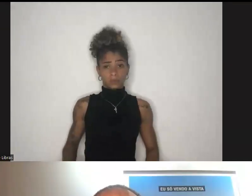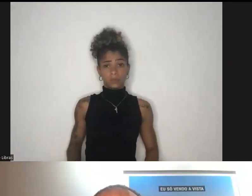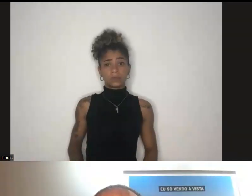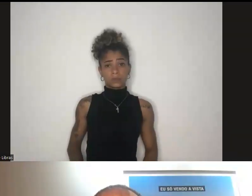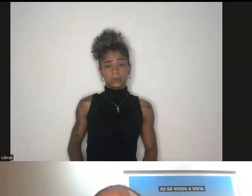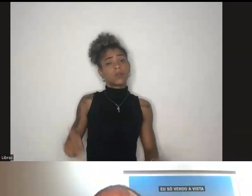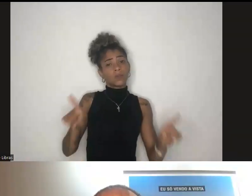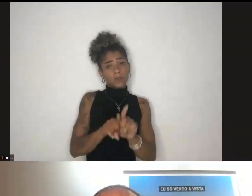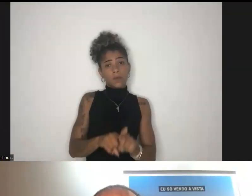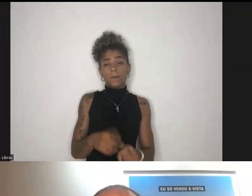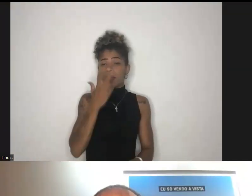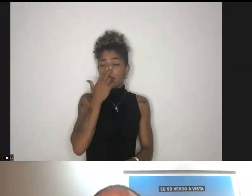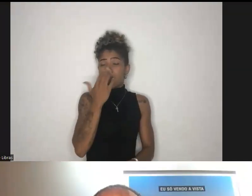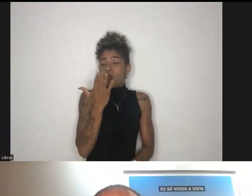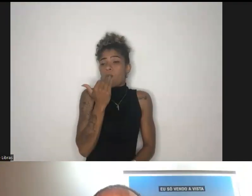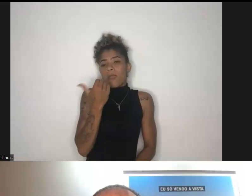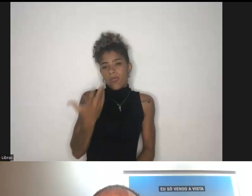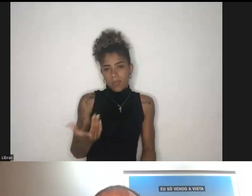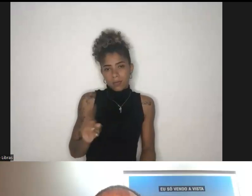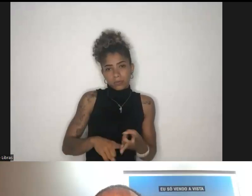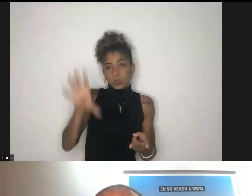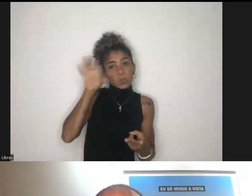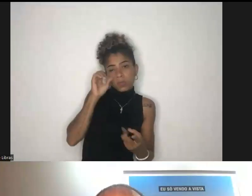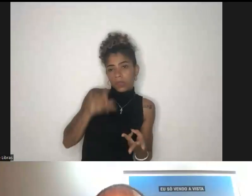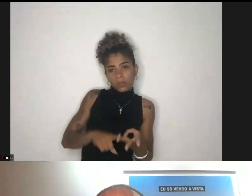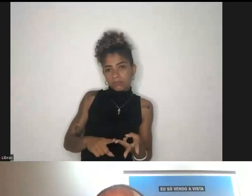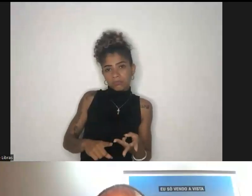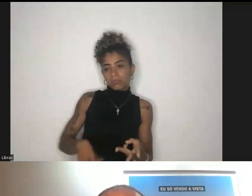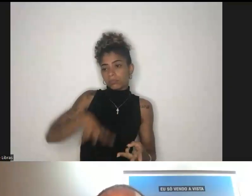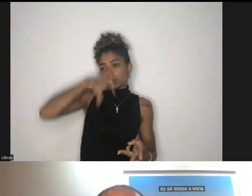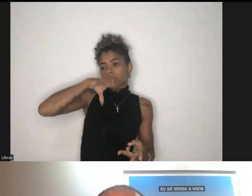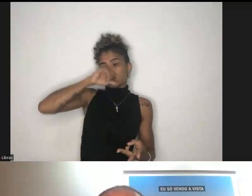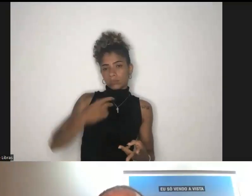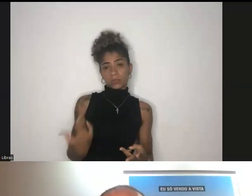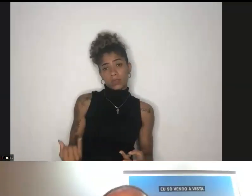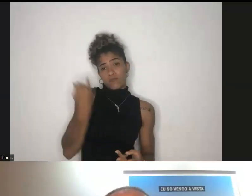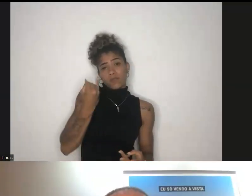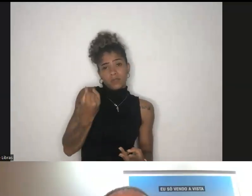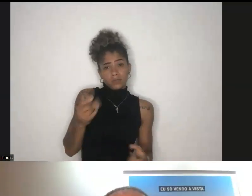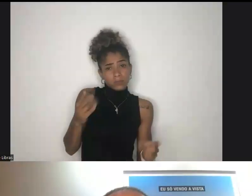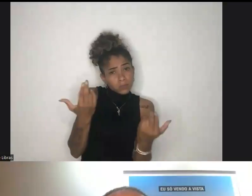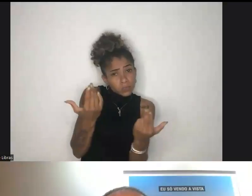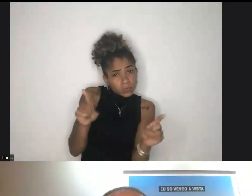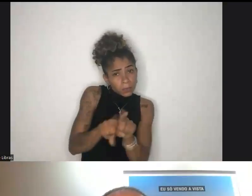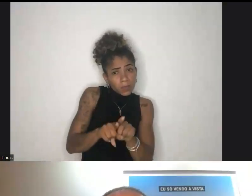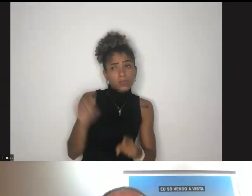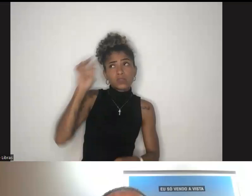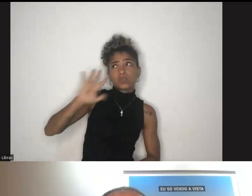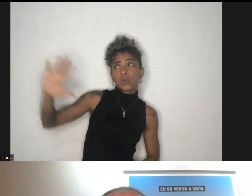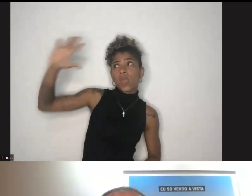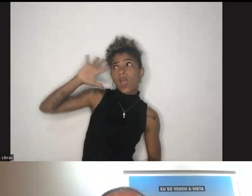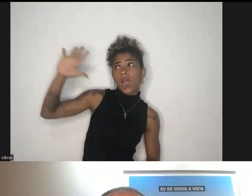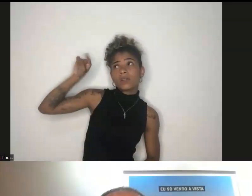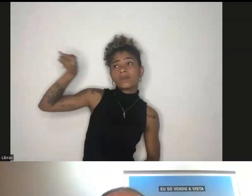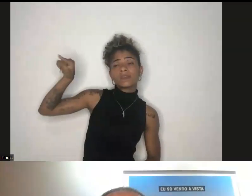qual comer dormir eu acho que respirar é tão importante quando quando sonhar porque se você tá